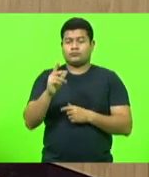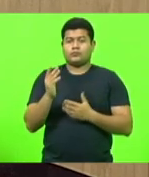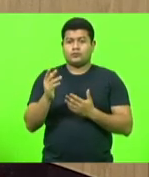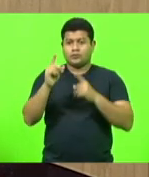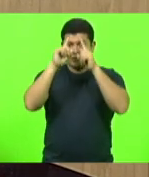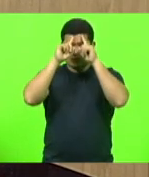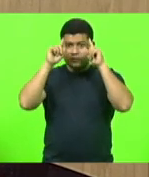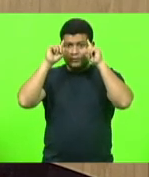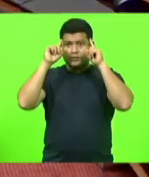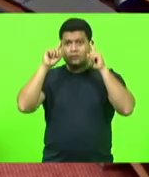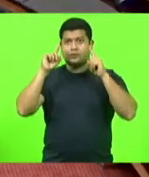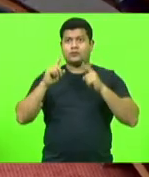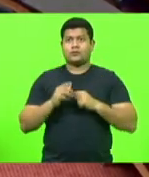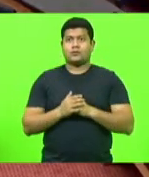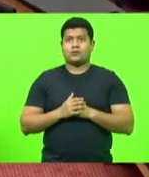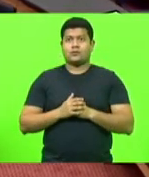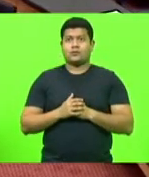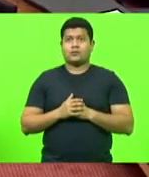Contra, senhor presidente.